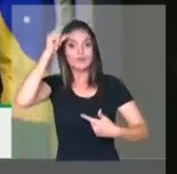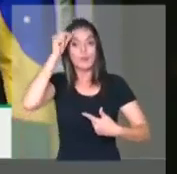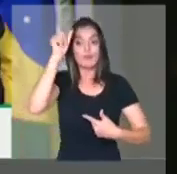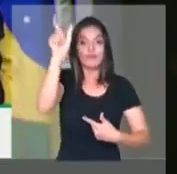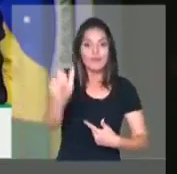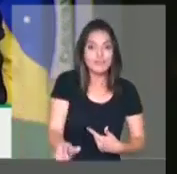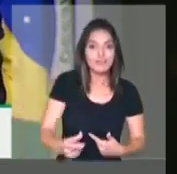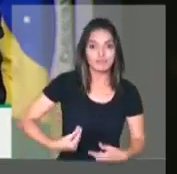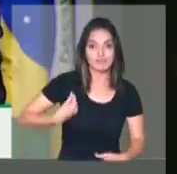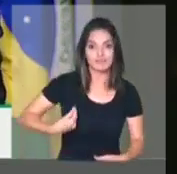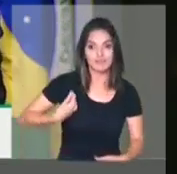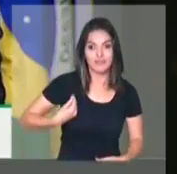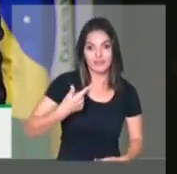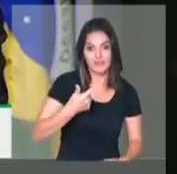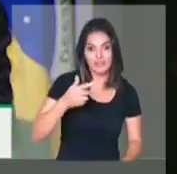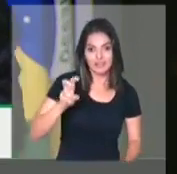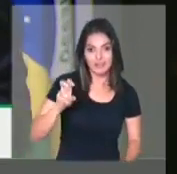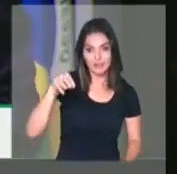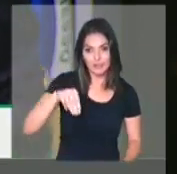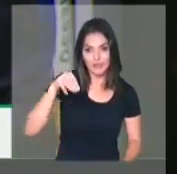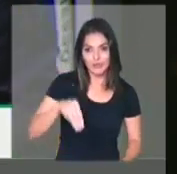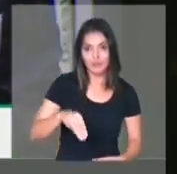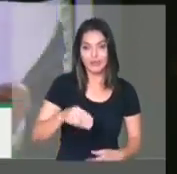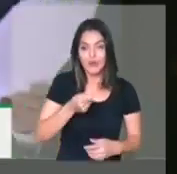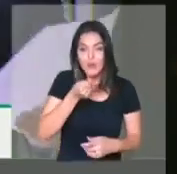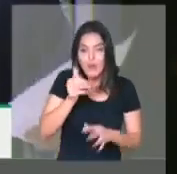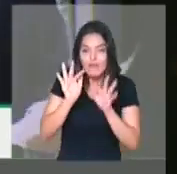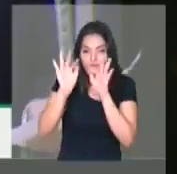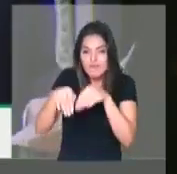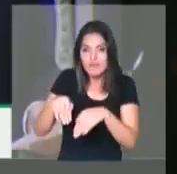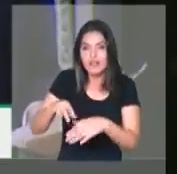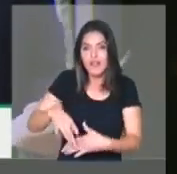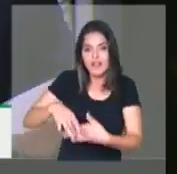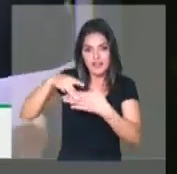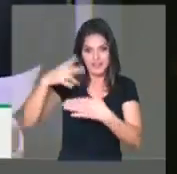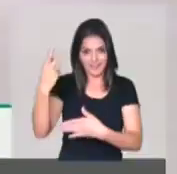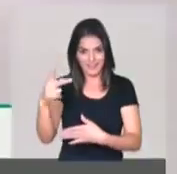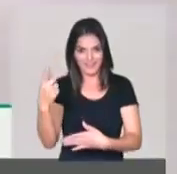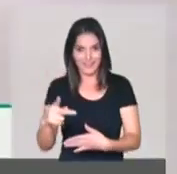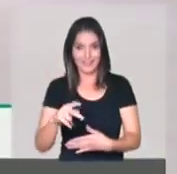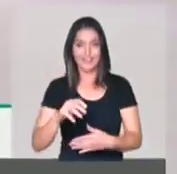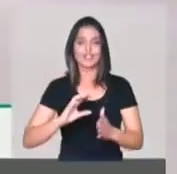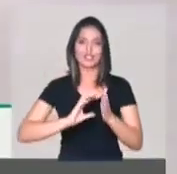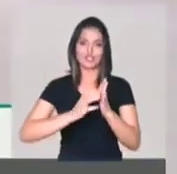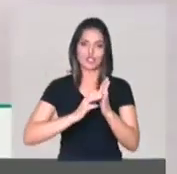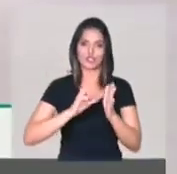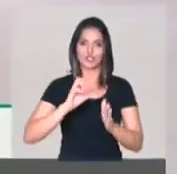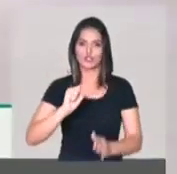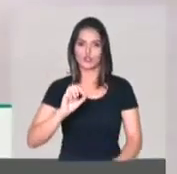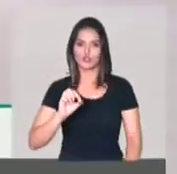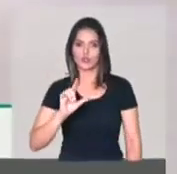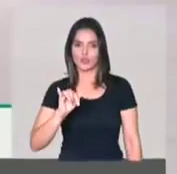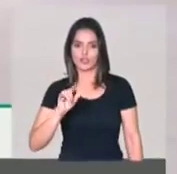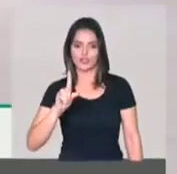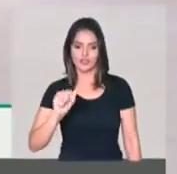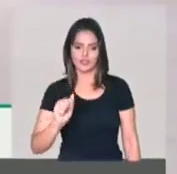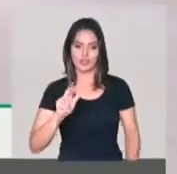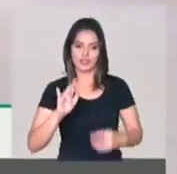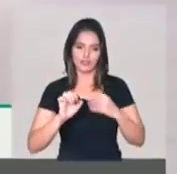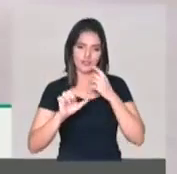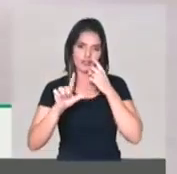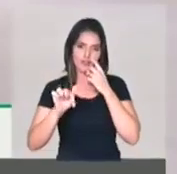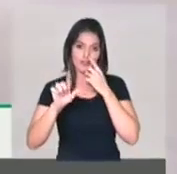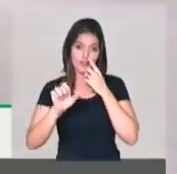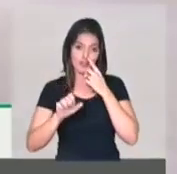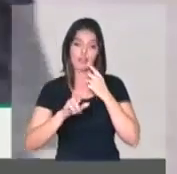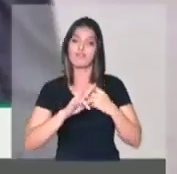Vossa Excelência está encerrando essa fase de líder do Solidariedade, mas